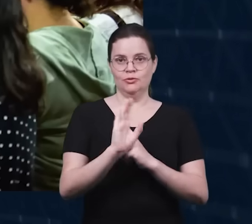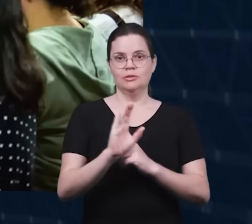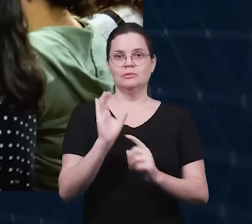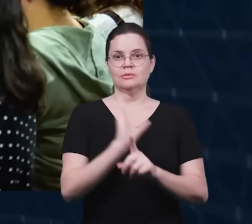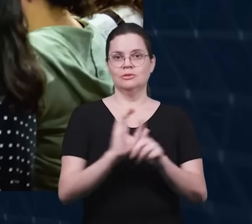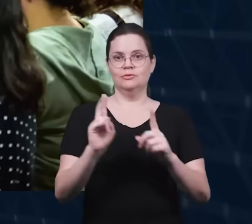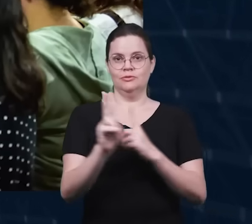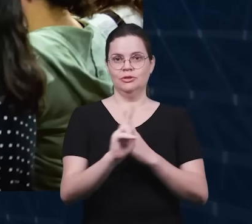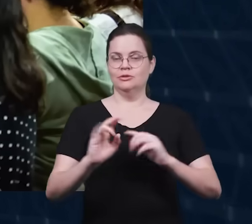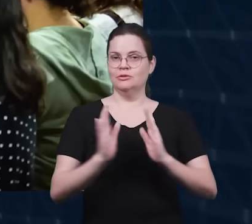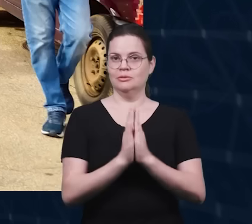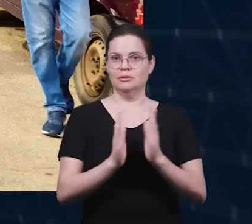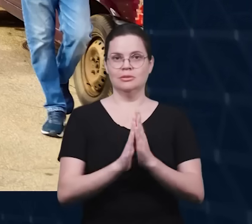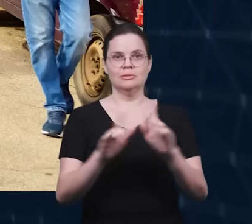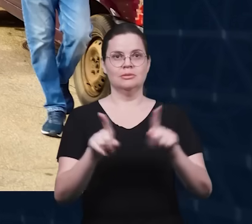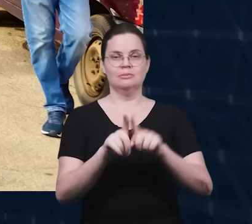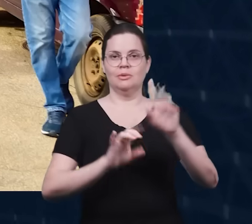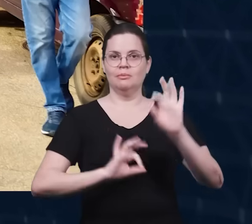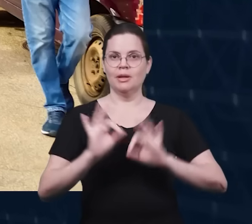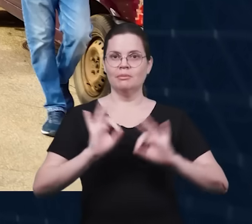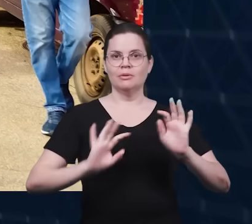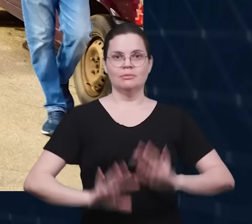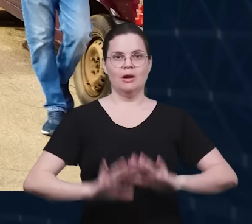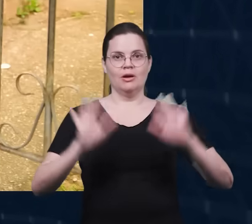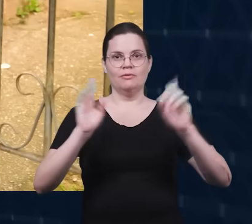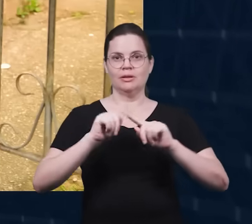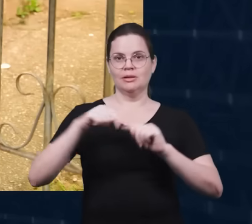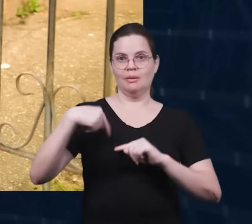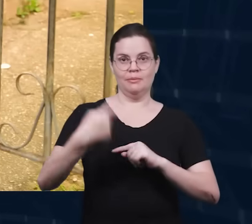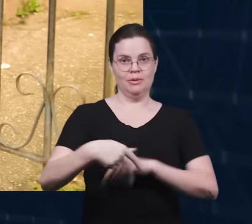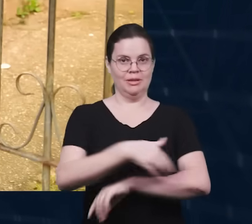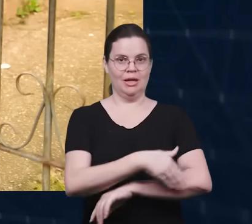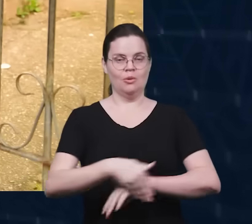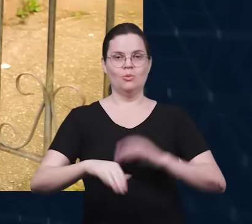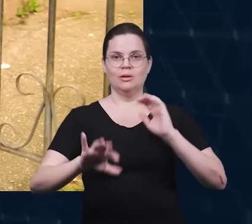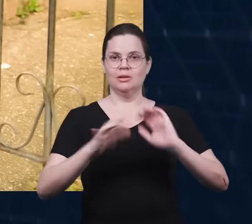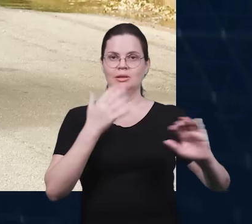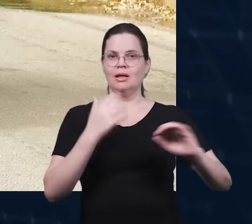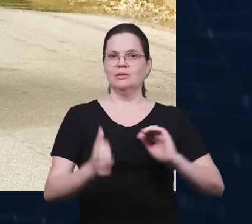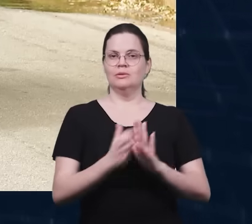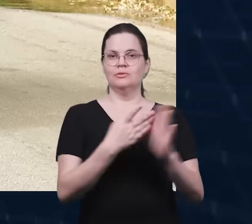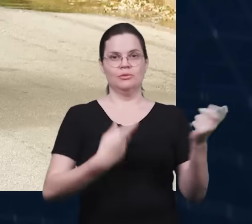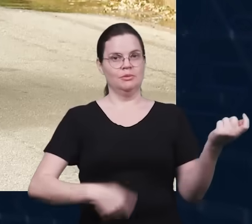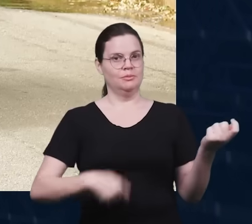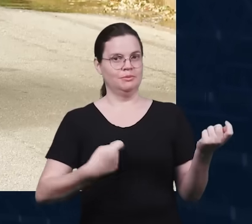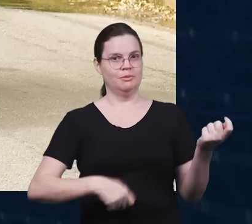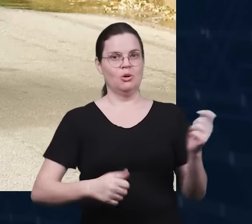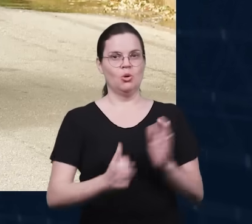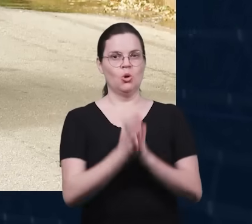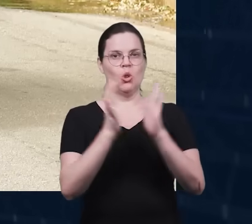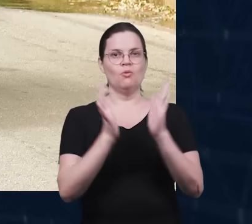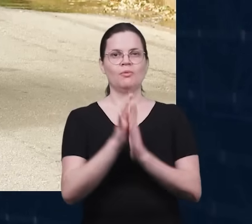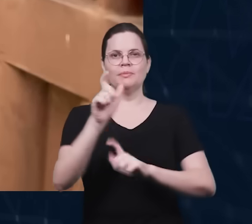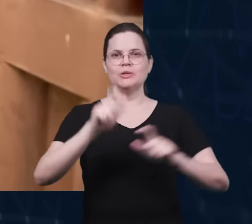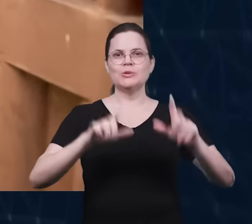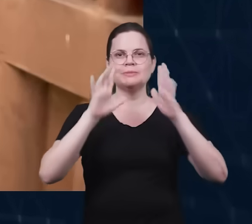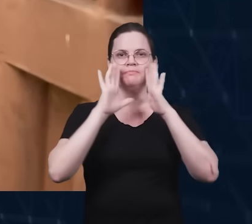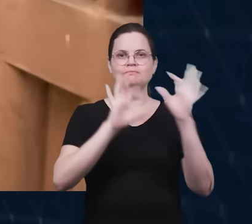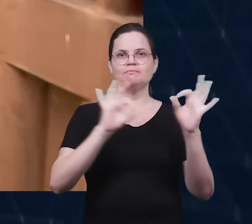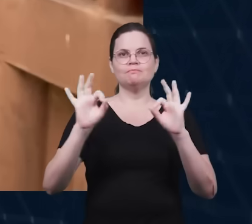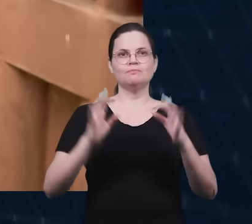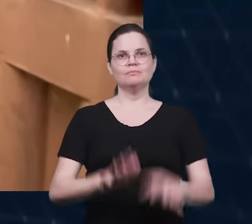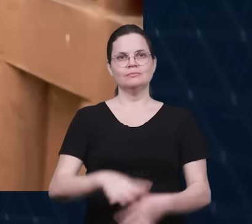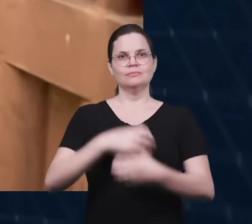preparo para este evento em que os irmãos foram para as ruas e o louvor visitou os corações. E o nome do Senhor